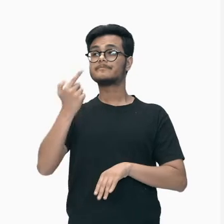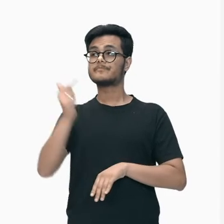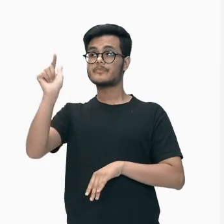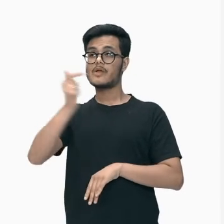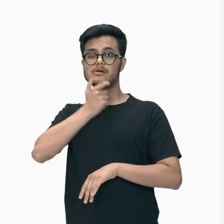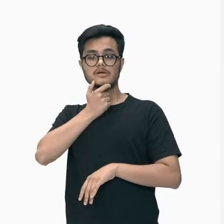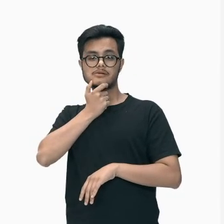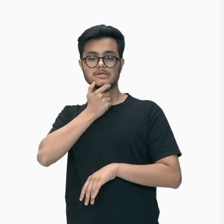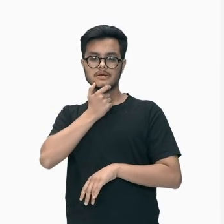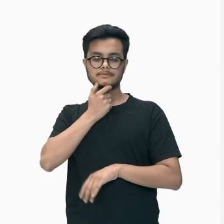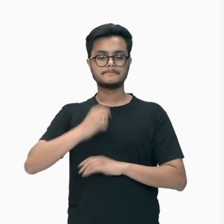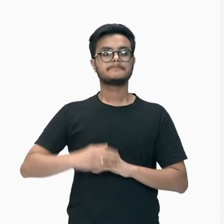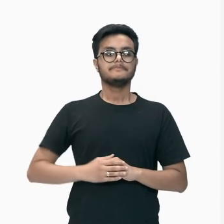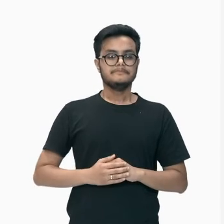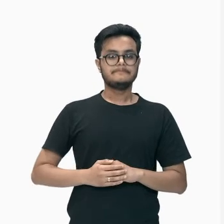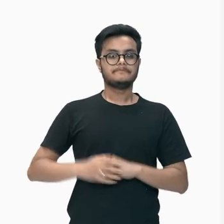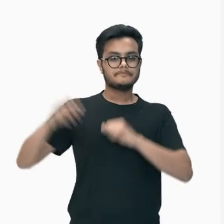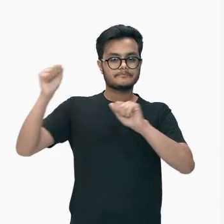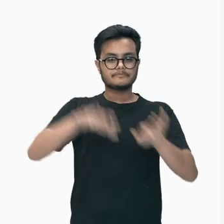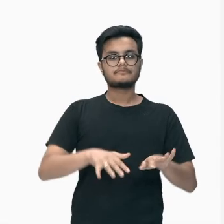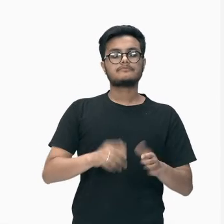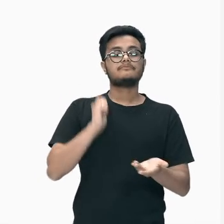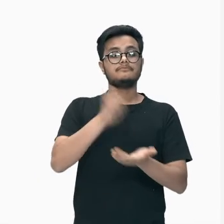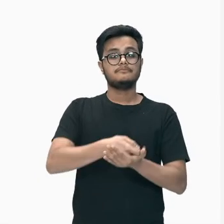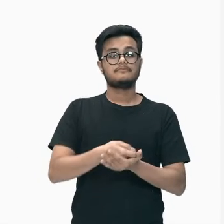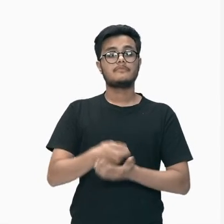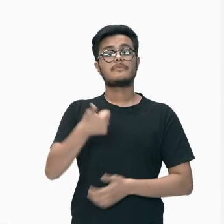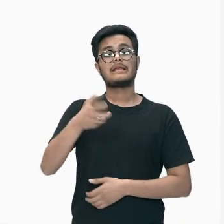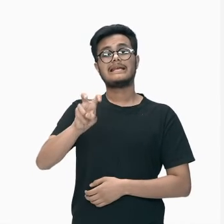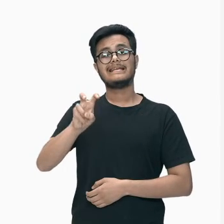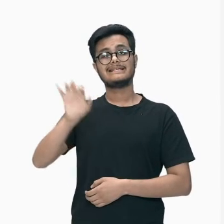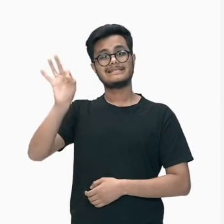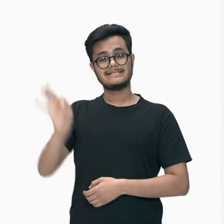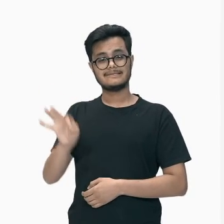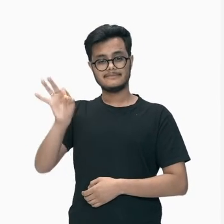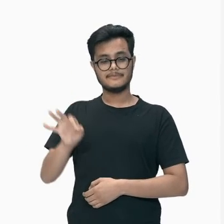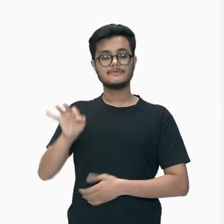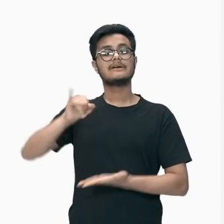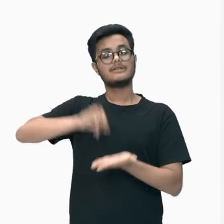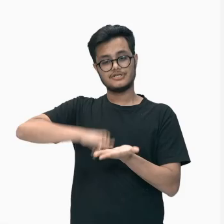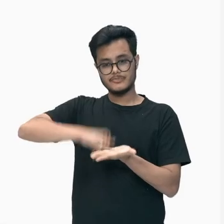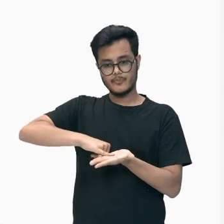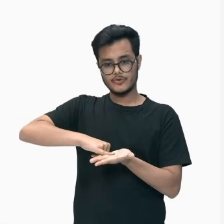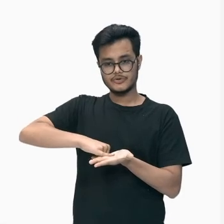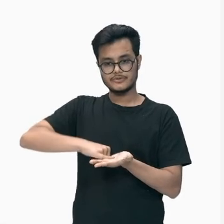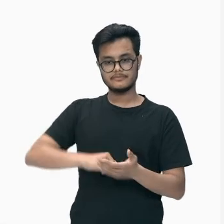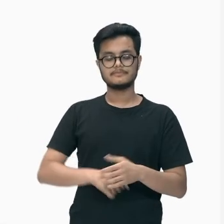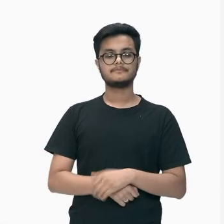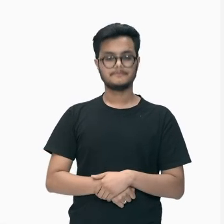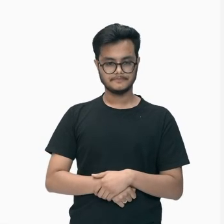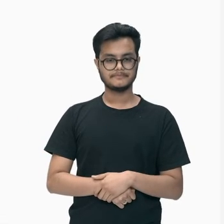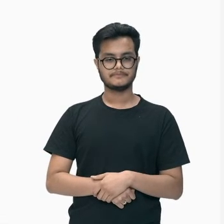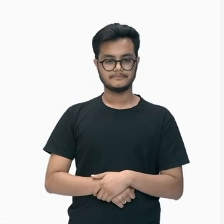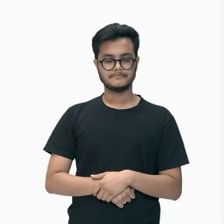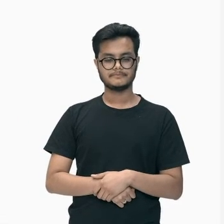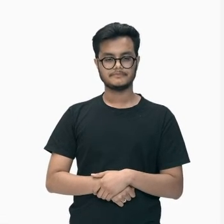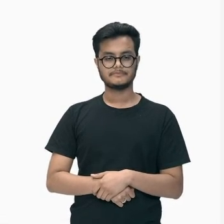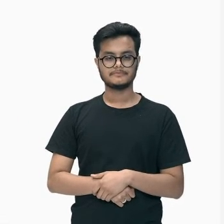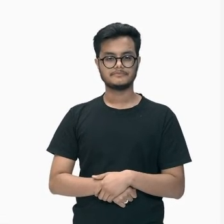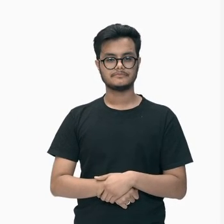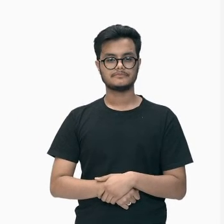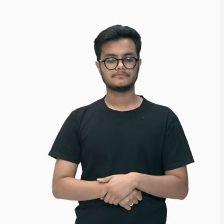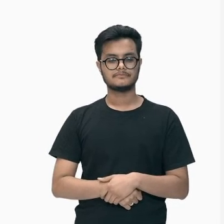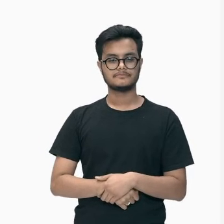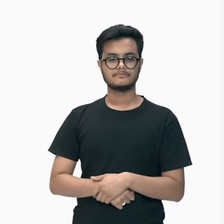ingleses que entravam no Brasil, cobrando uma taxa de apenas 15% sobre o valor do produto. Eles